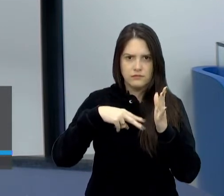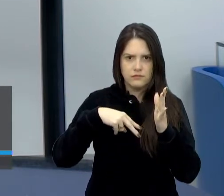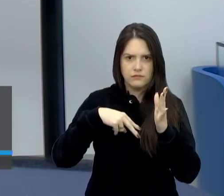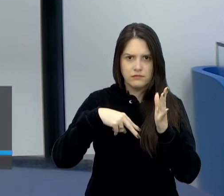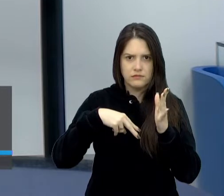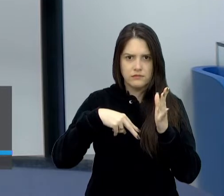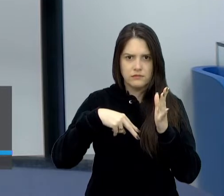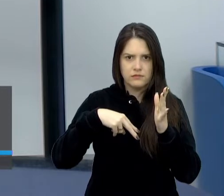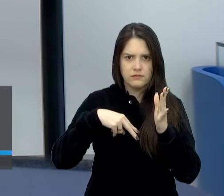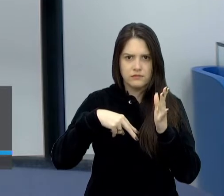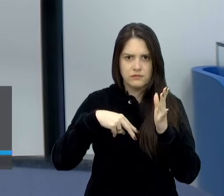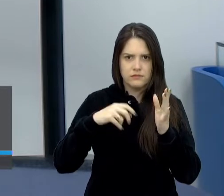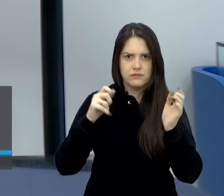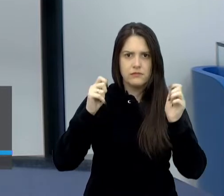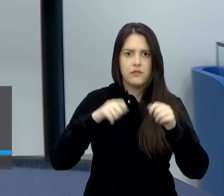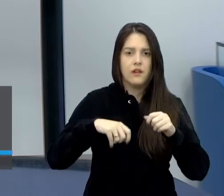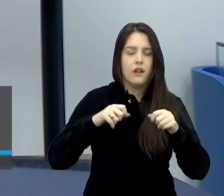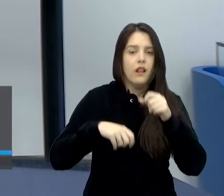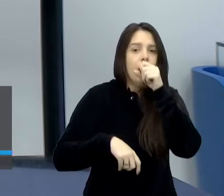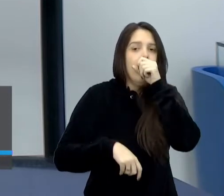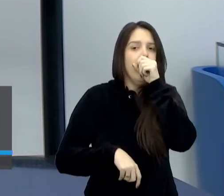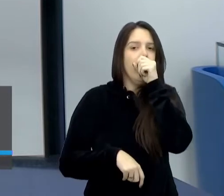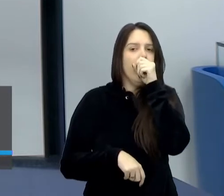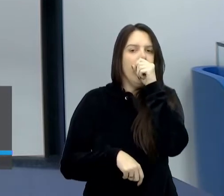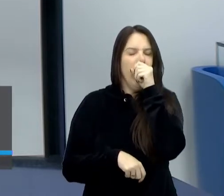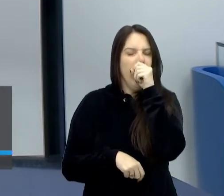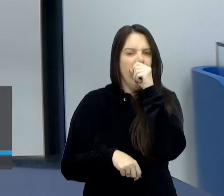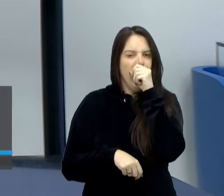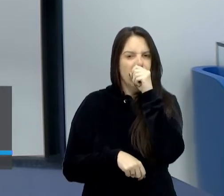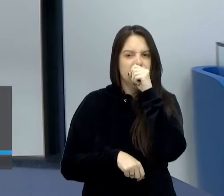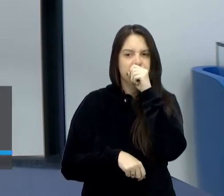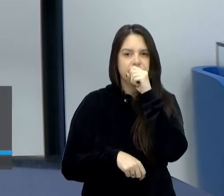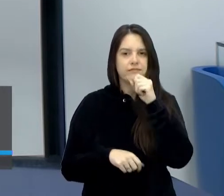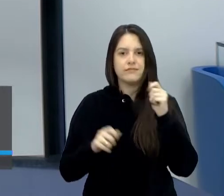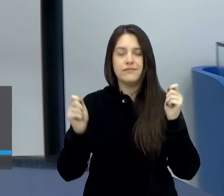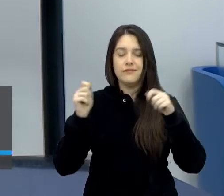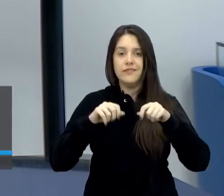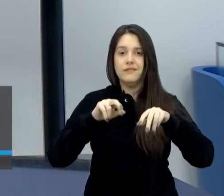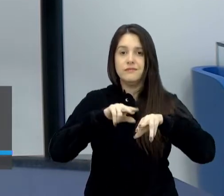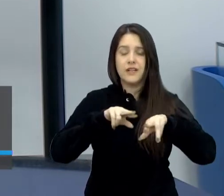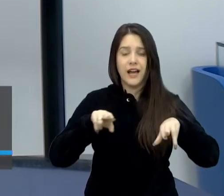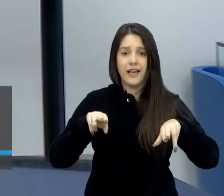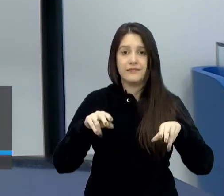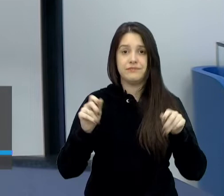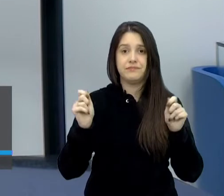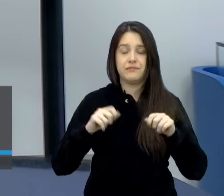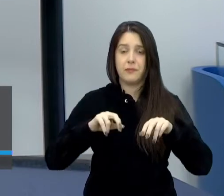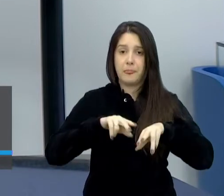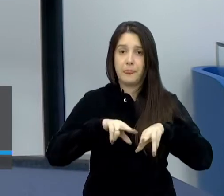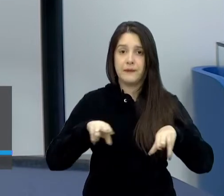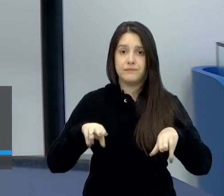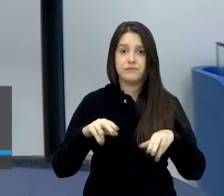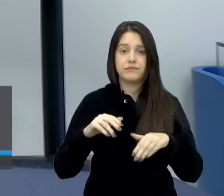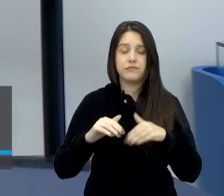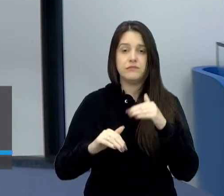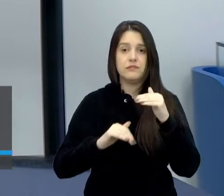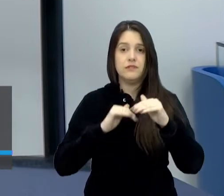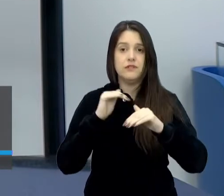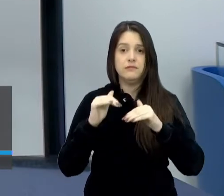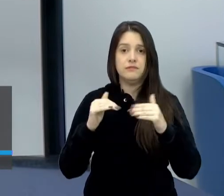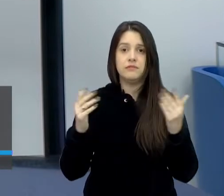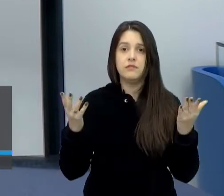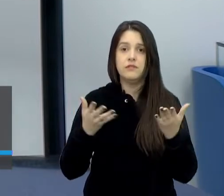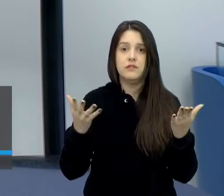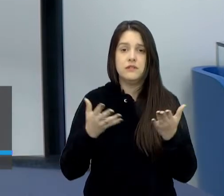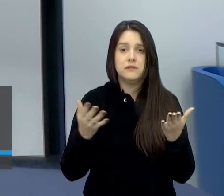peço a vocês que prestem atenção nessa aula, porque ela vai fazer aí uma diferença na hora de quando você chegar um boleto. Hoje em dia